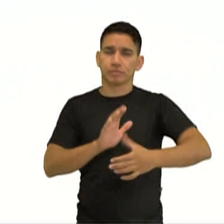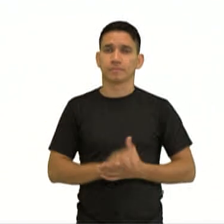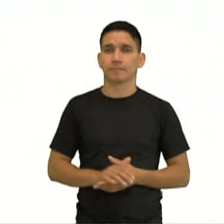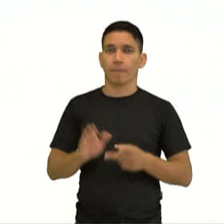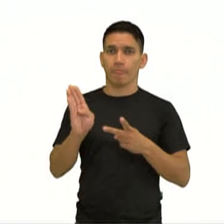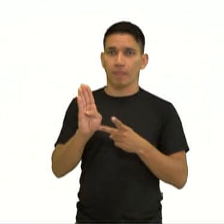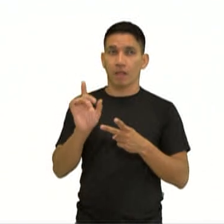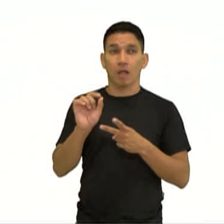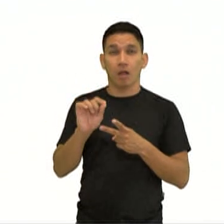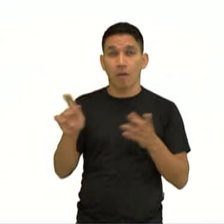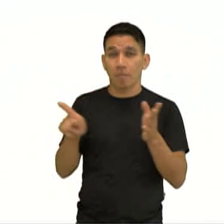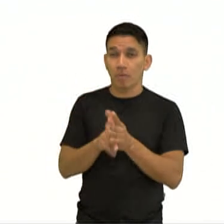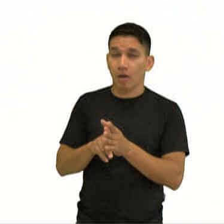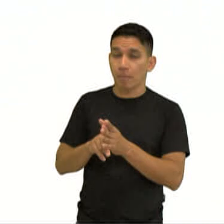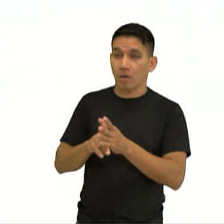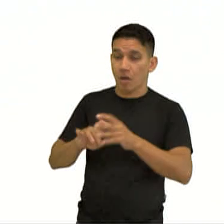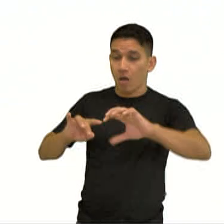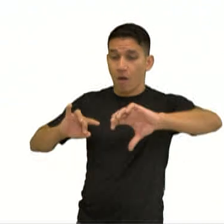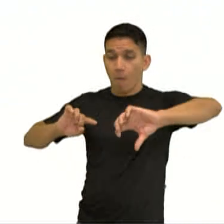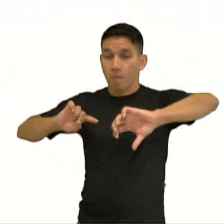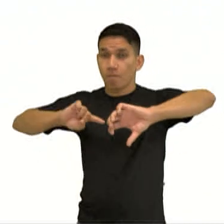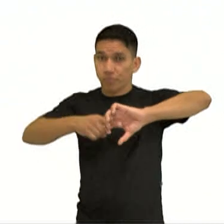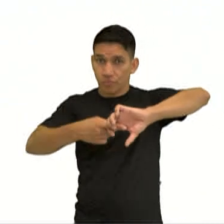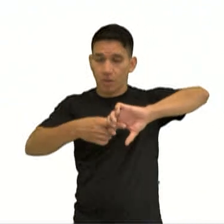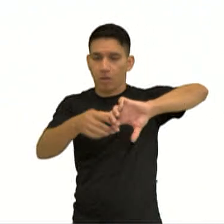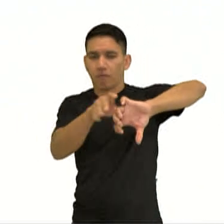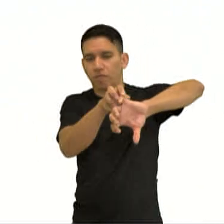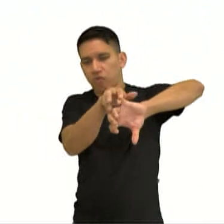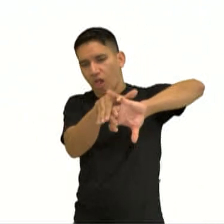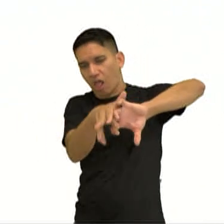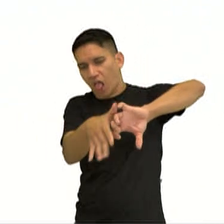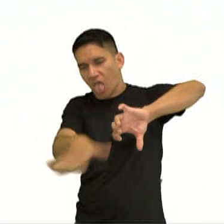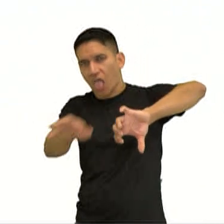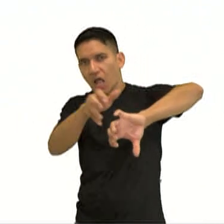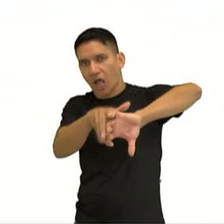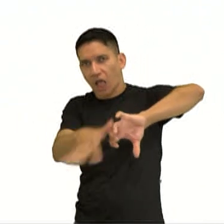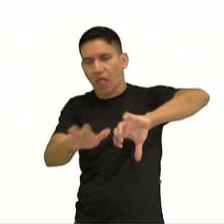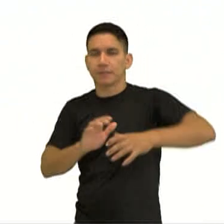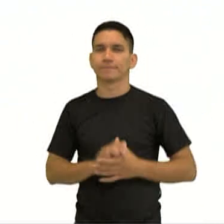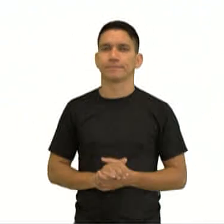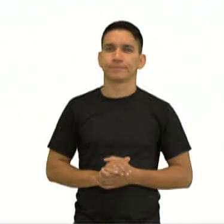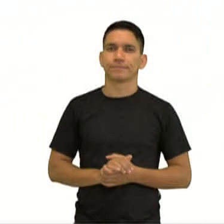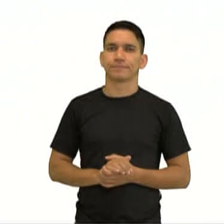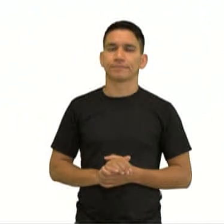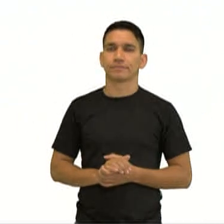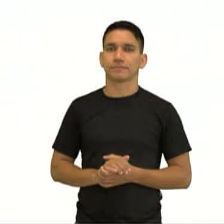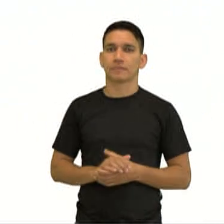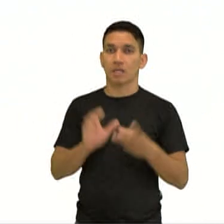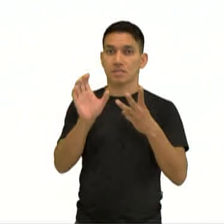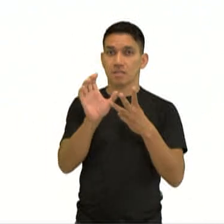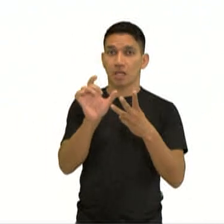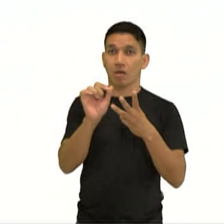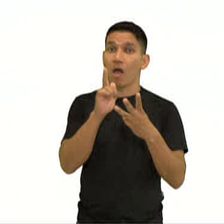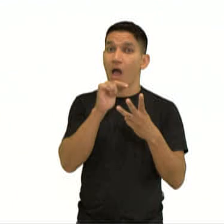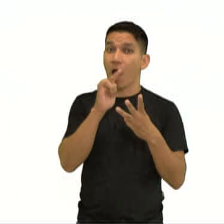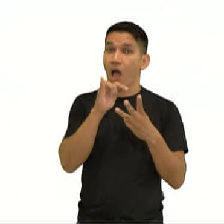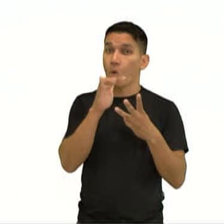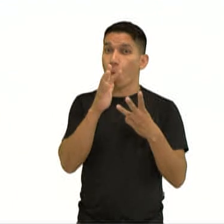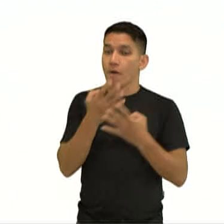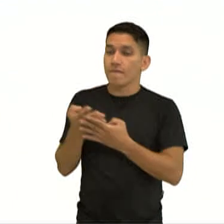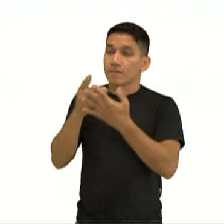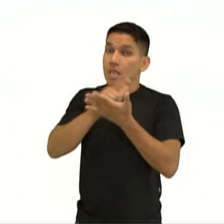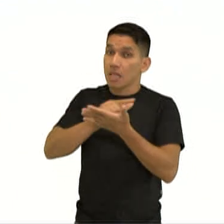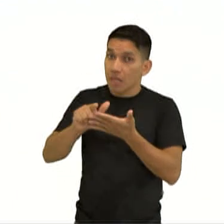serem descartados para que o escoamento da água da chuva ocorra. C. Lavar com água filtrada e ferver os